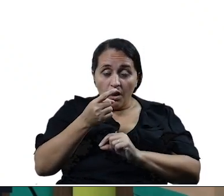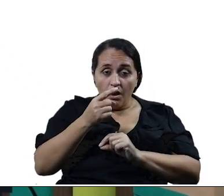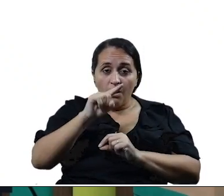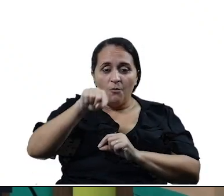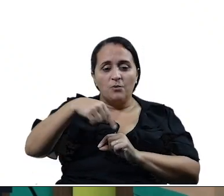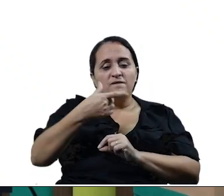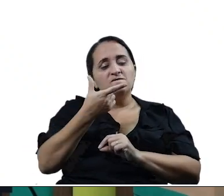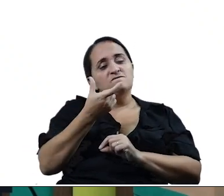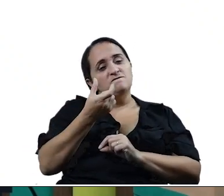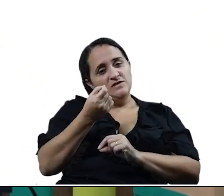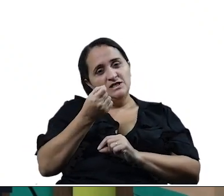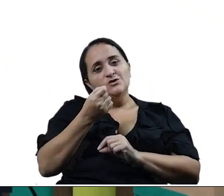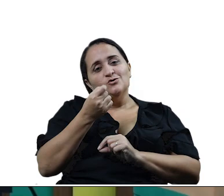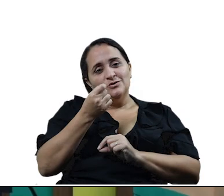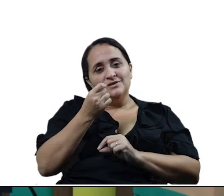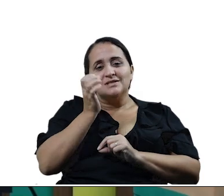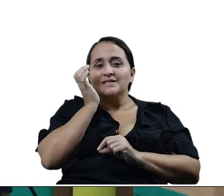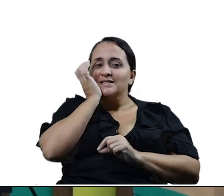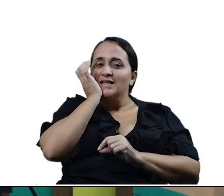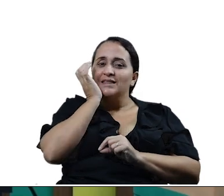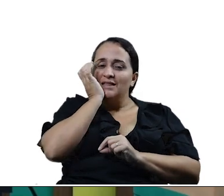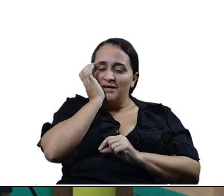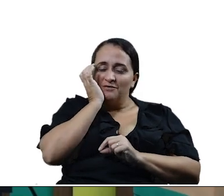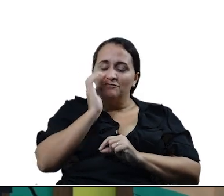R$1,20, certo?